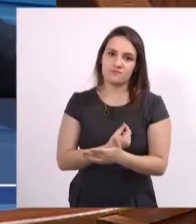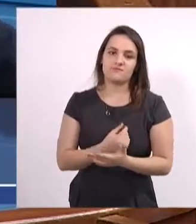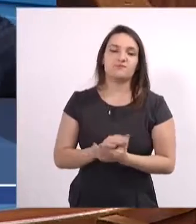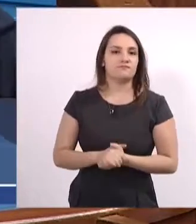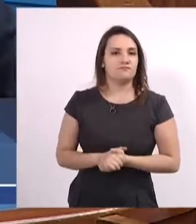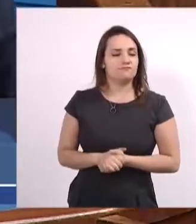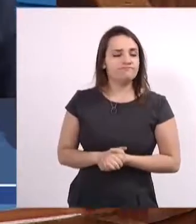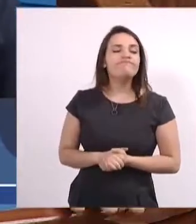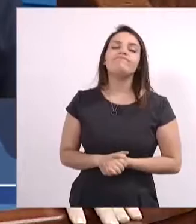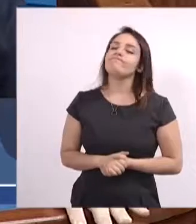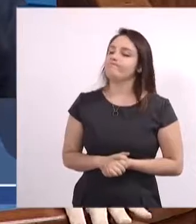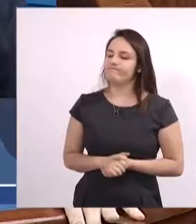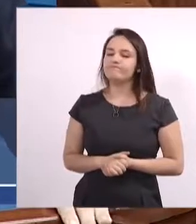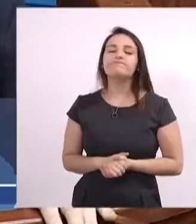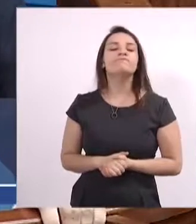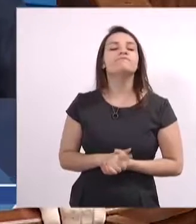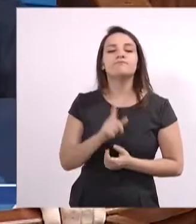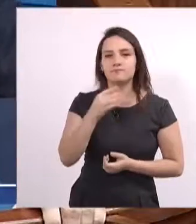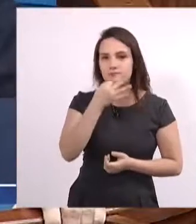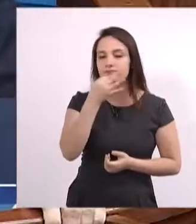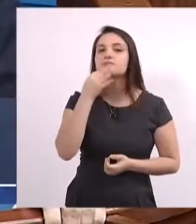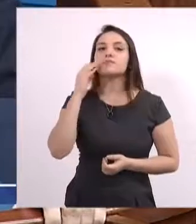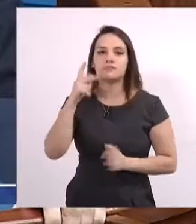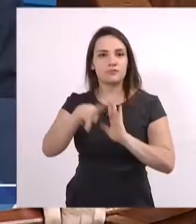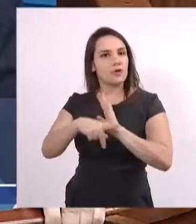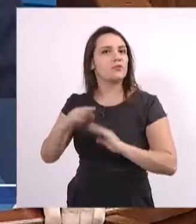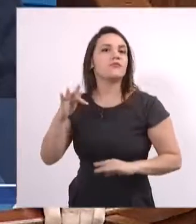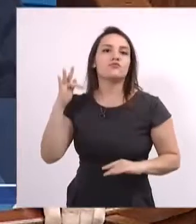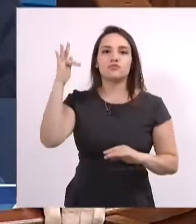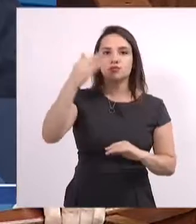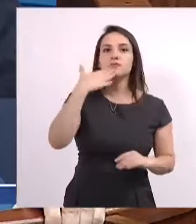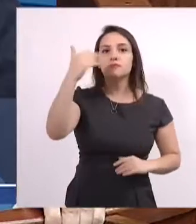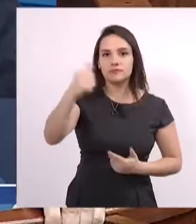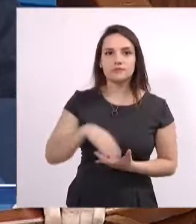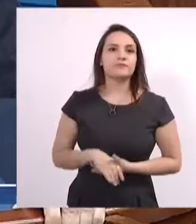É uma alternativa do futuro.